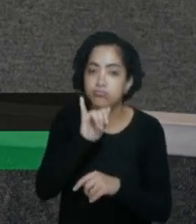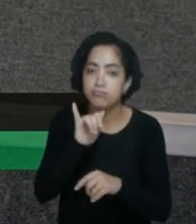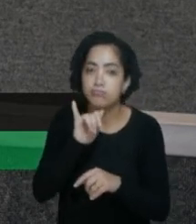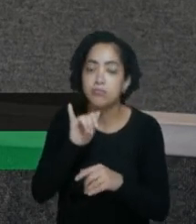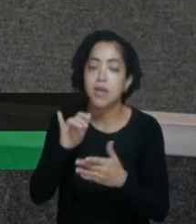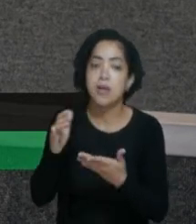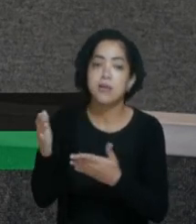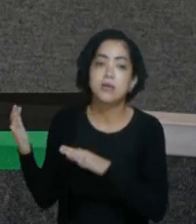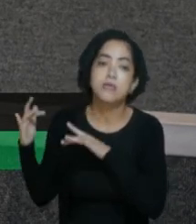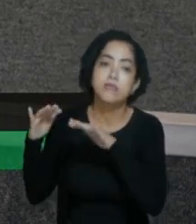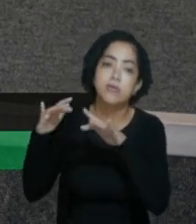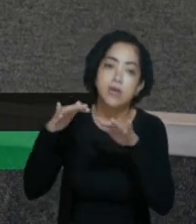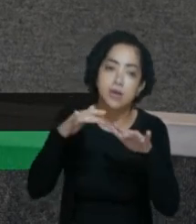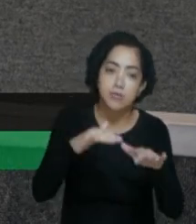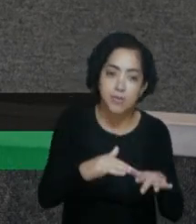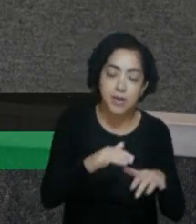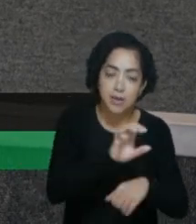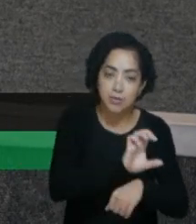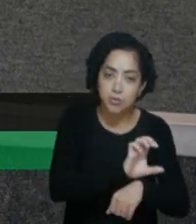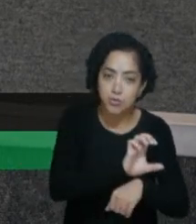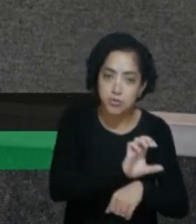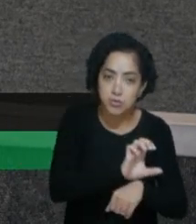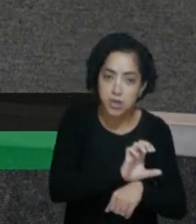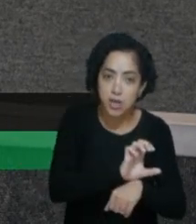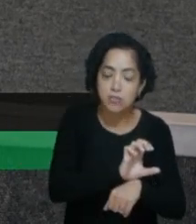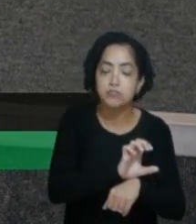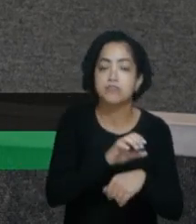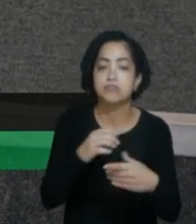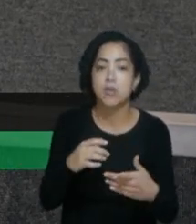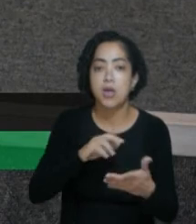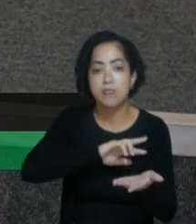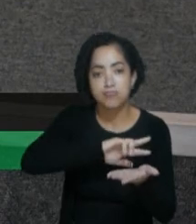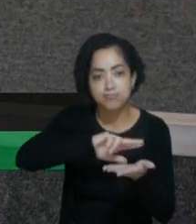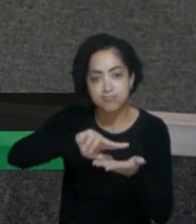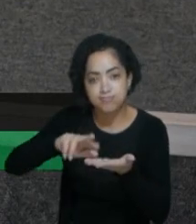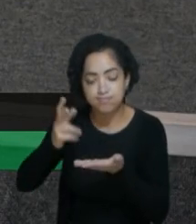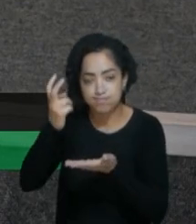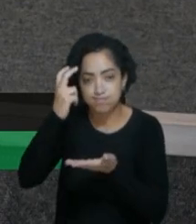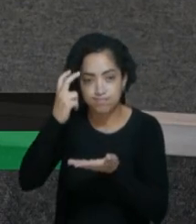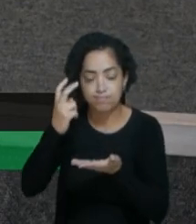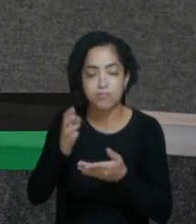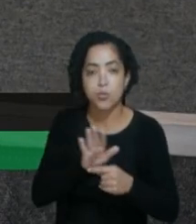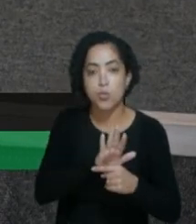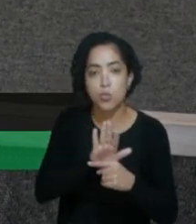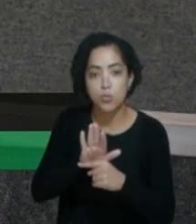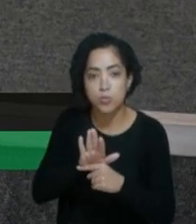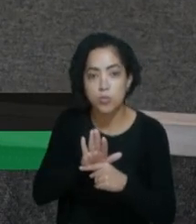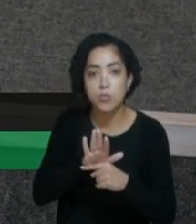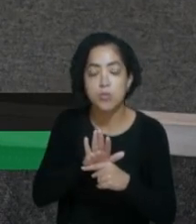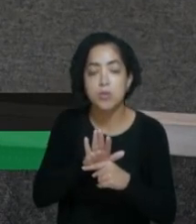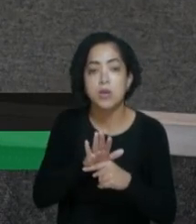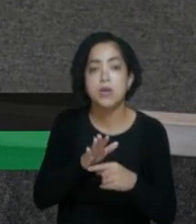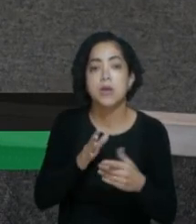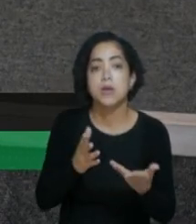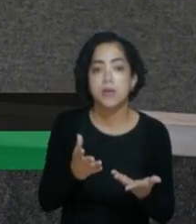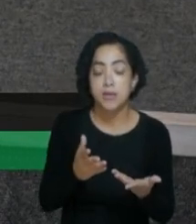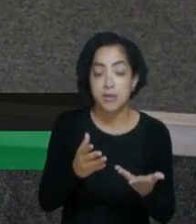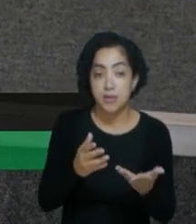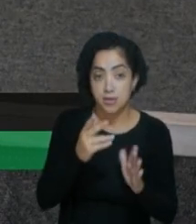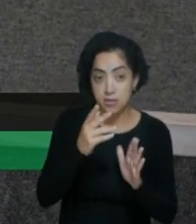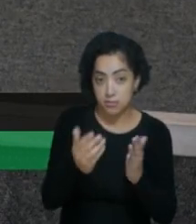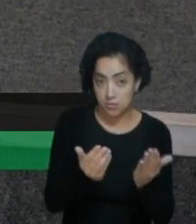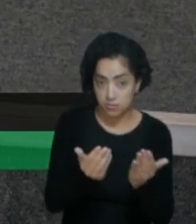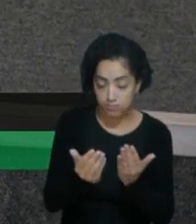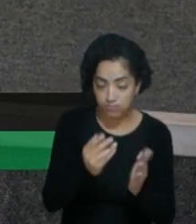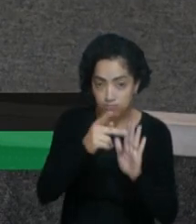estado sendo um símbolo da herança e contribuição para a diversidade cultural do nosso Estado Esse é o relatório passo ao voto da análise do projeto de lei sobre os